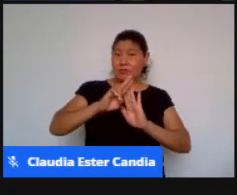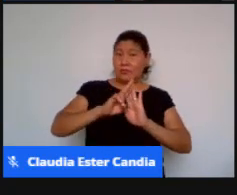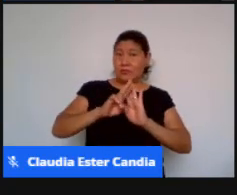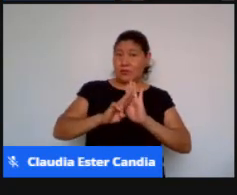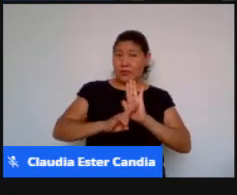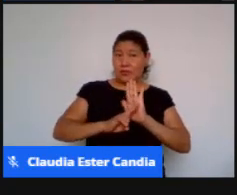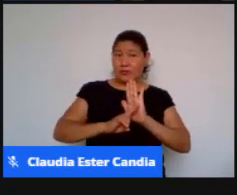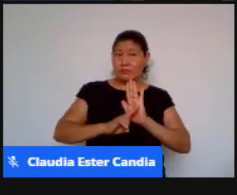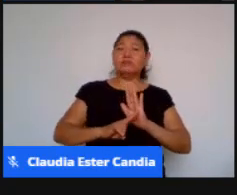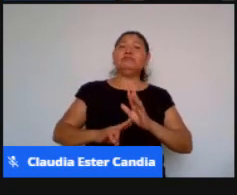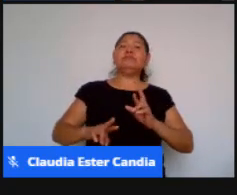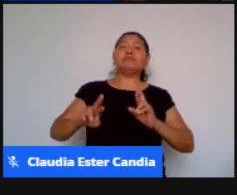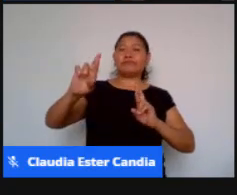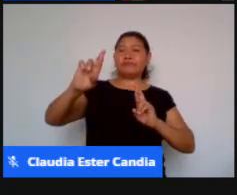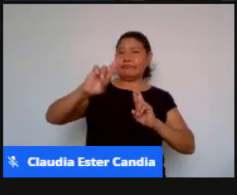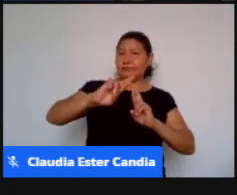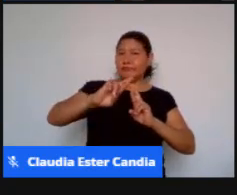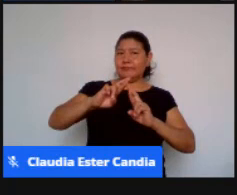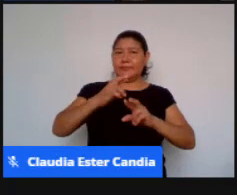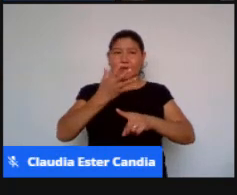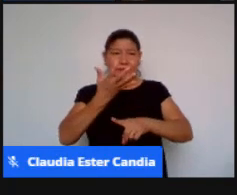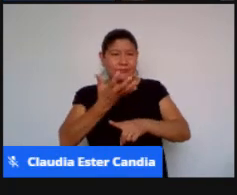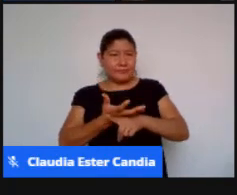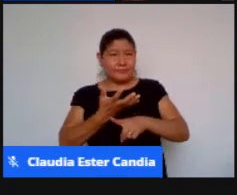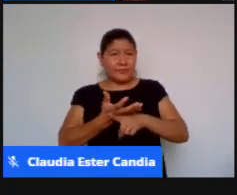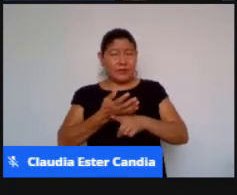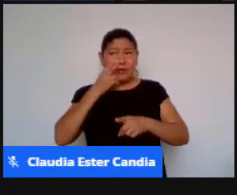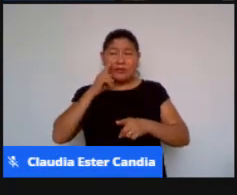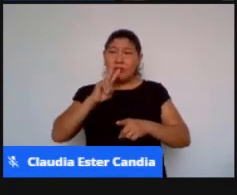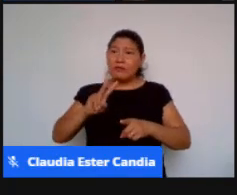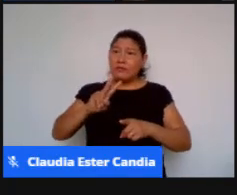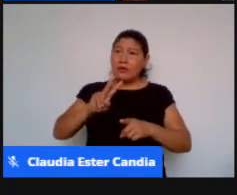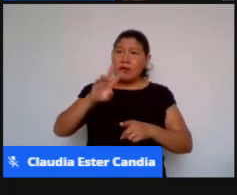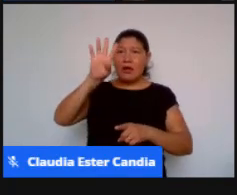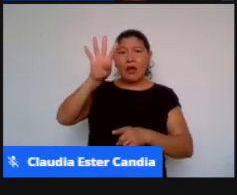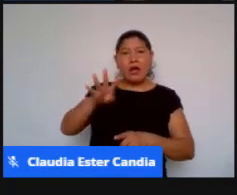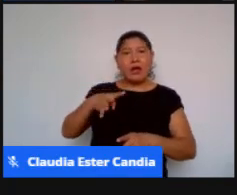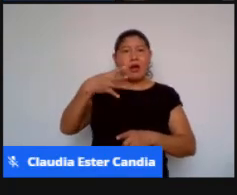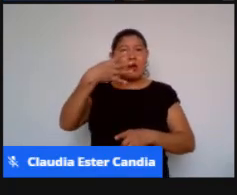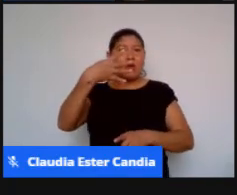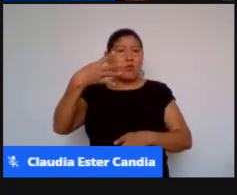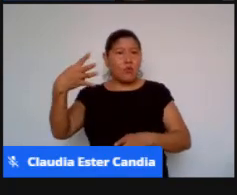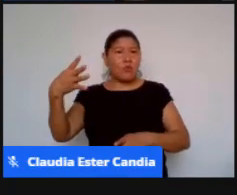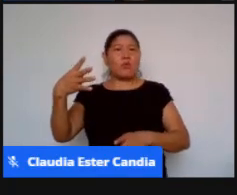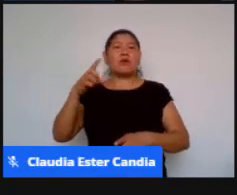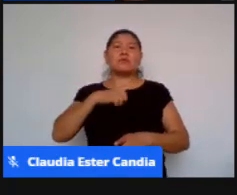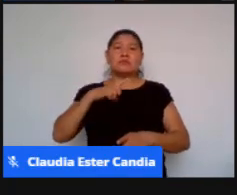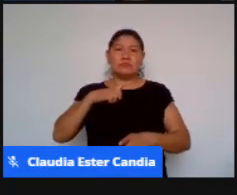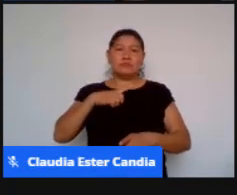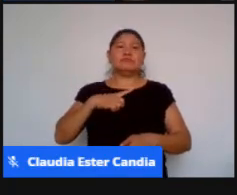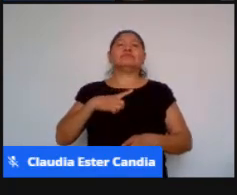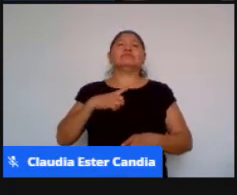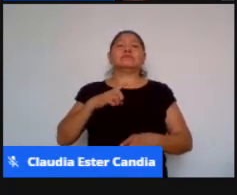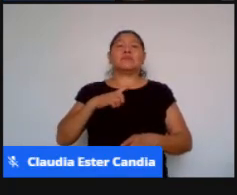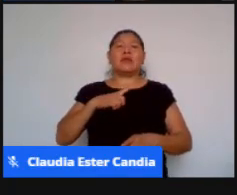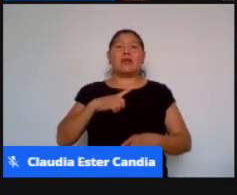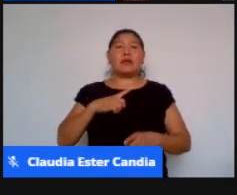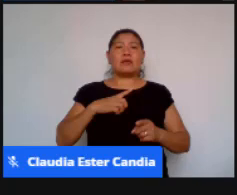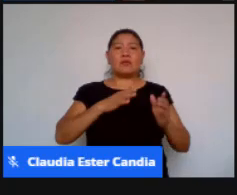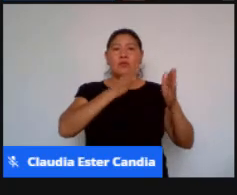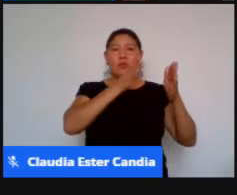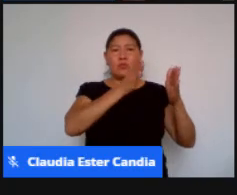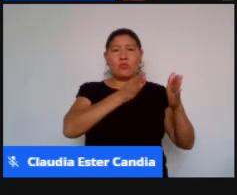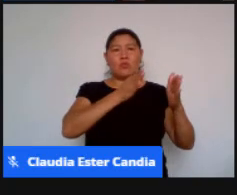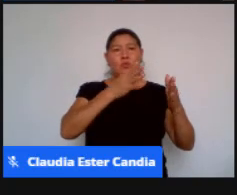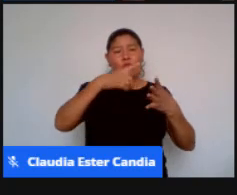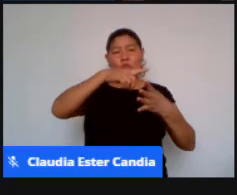quadros, né? Então, quando vocês olharem o nosso referencial curricular da REME, ele está dividido em quadros, 4 quadros,